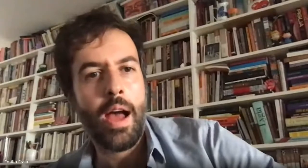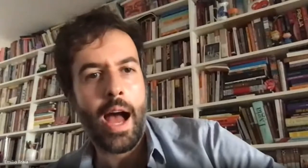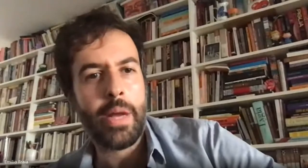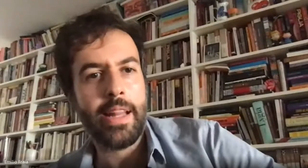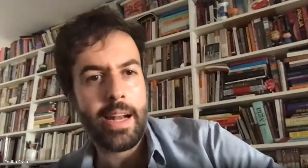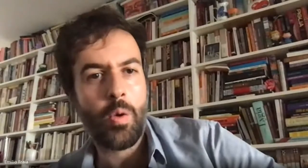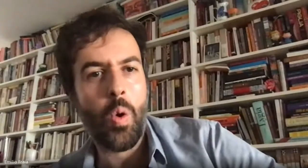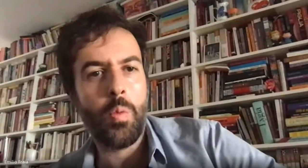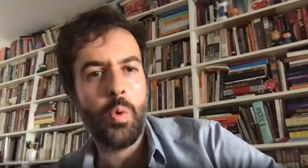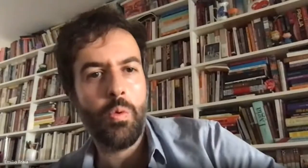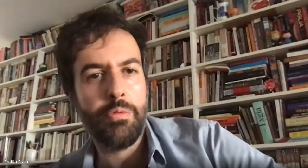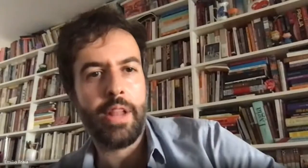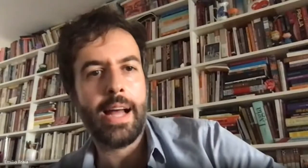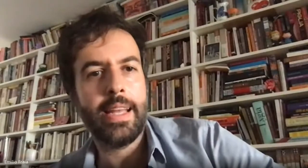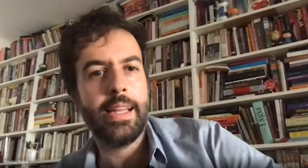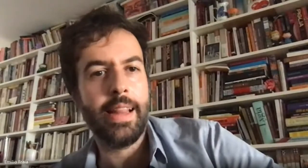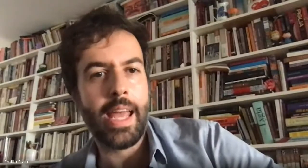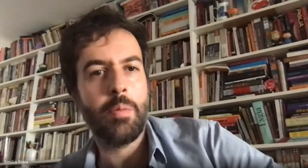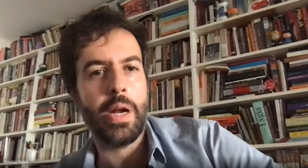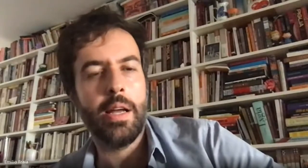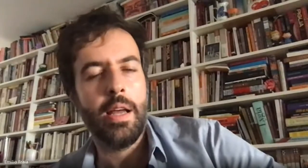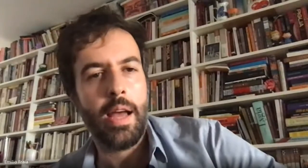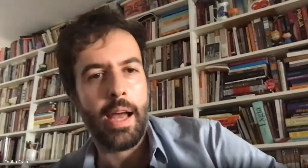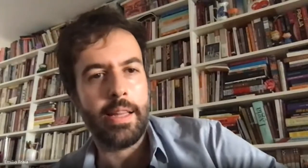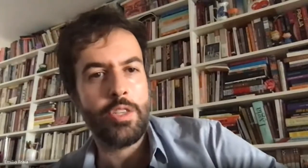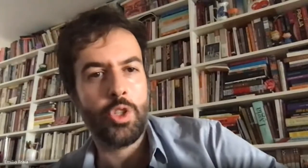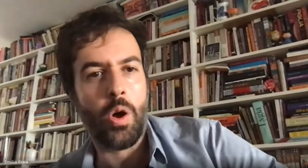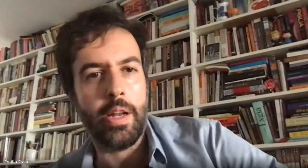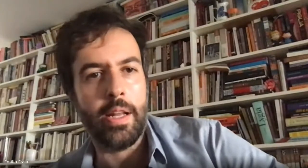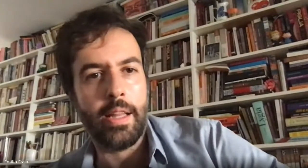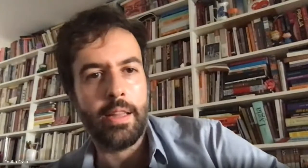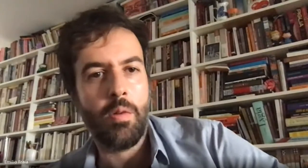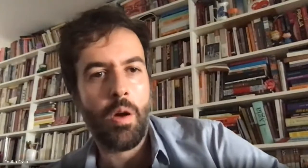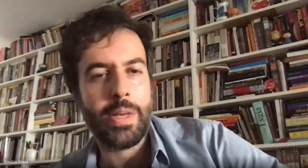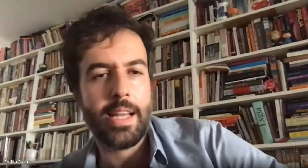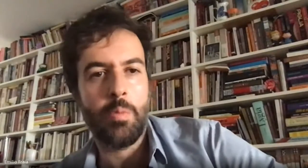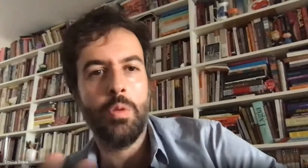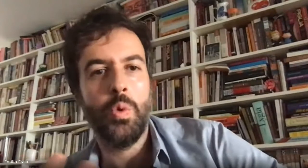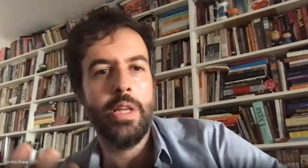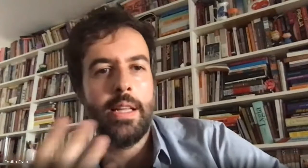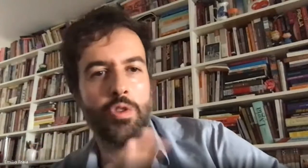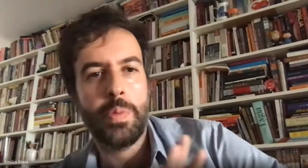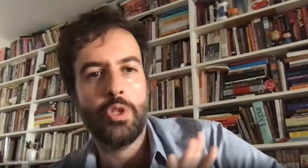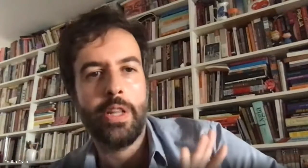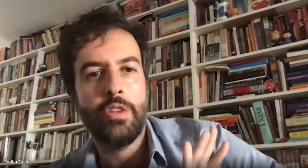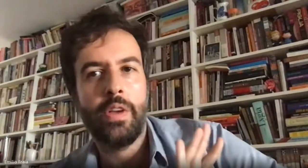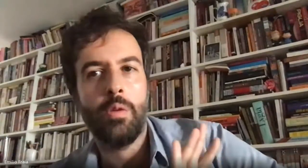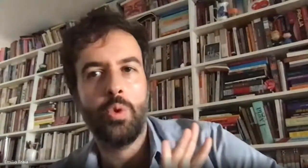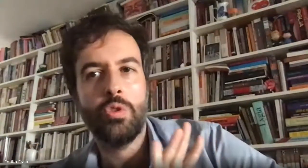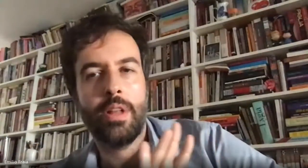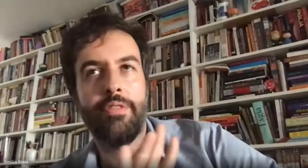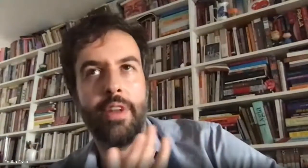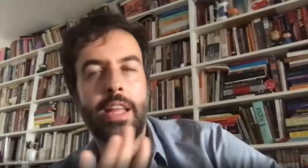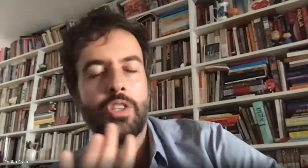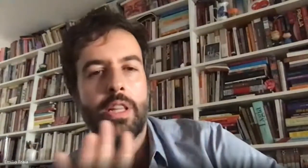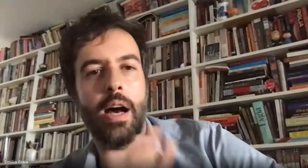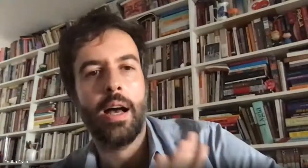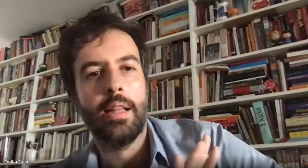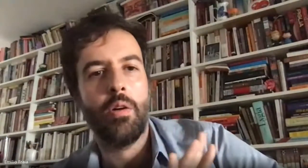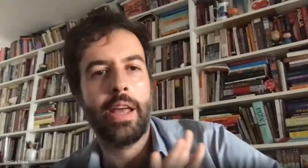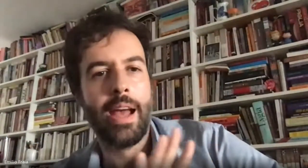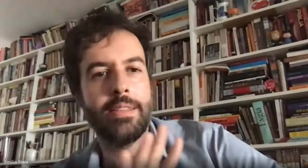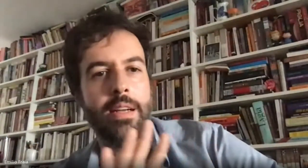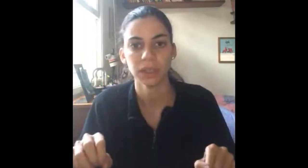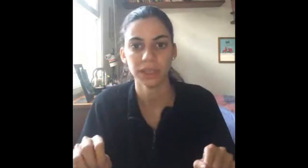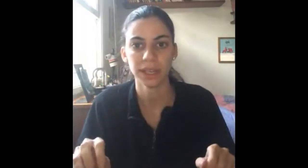fiel à maneira como o Vladek lembra da história, né? Então é uma cena muito bonita que os prisioneiros ficam todos na frente